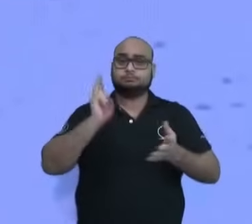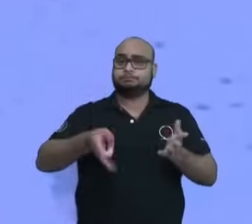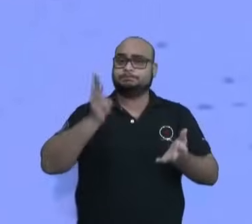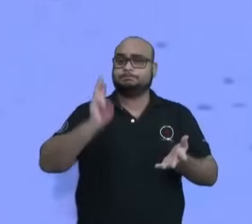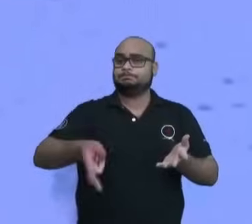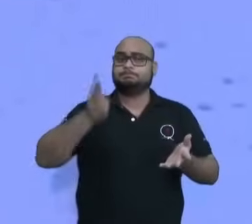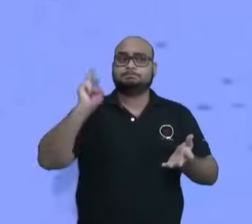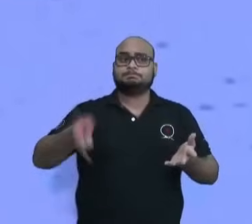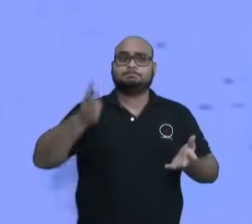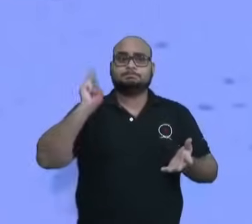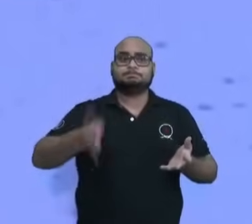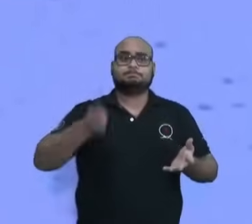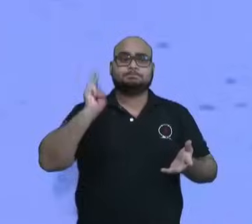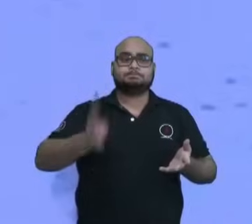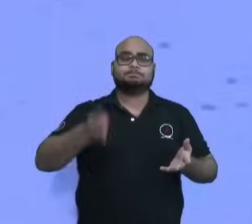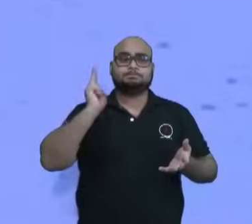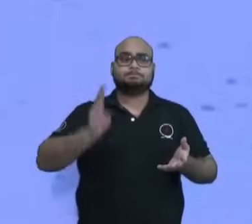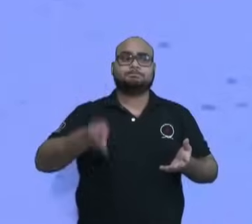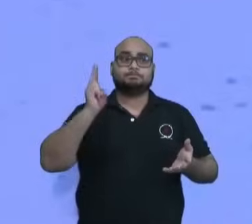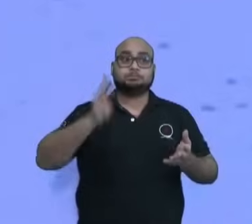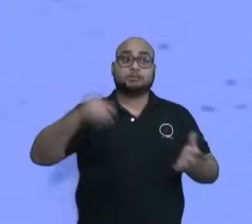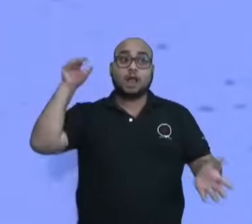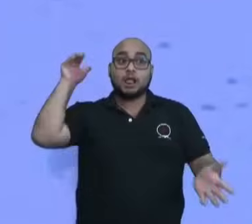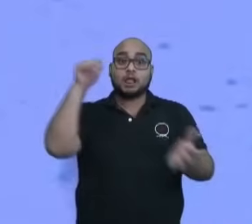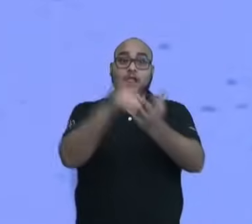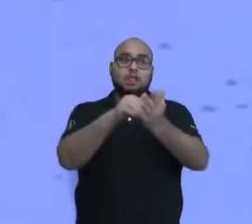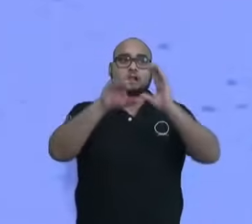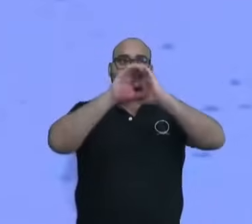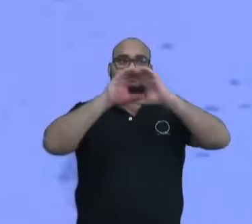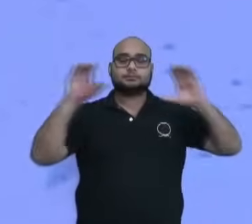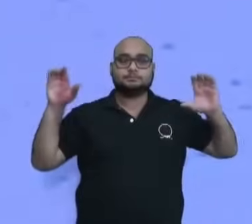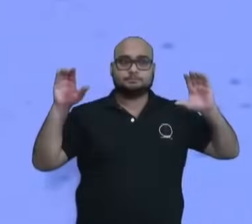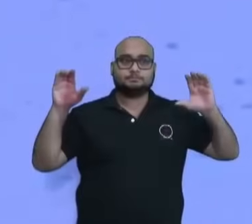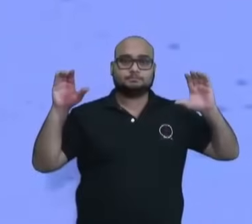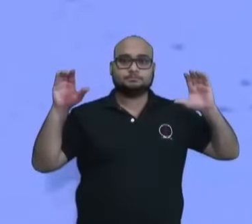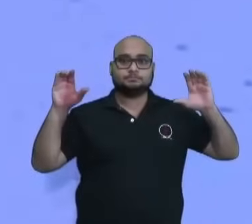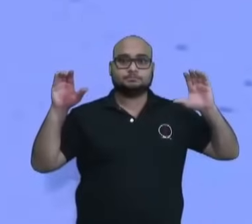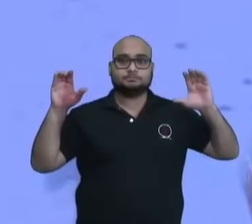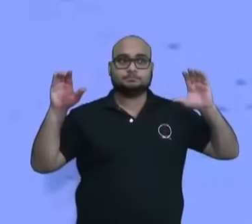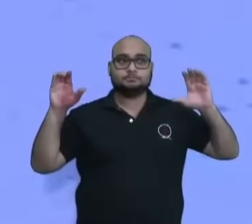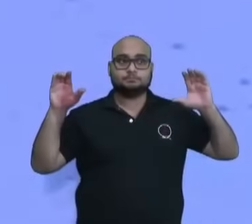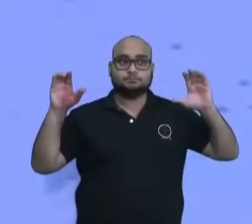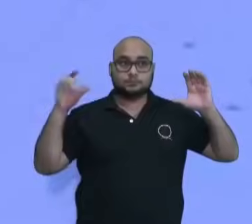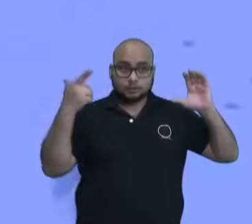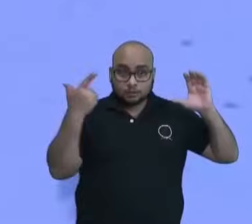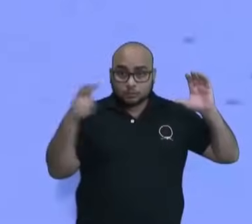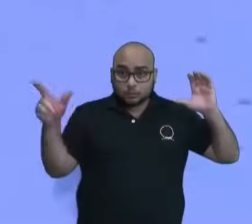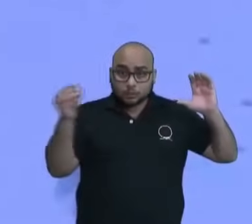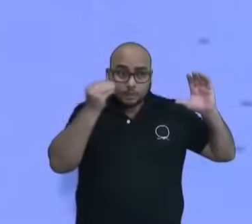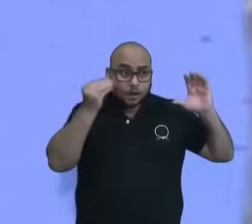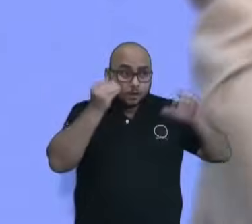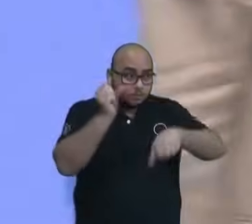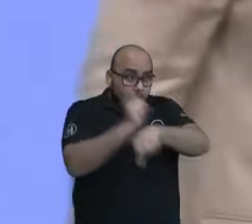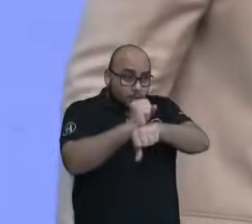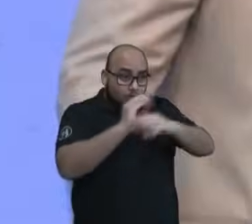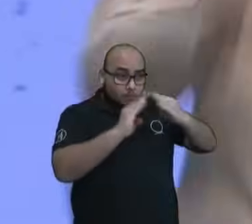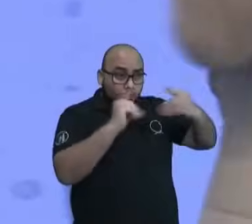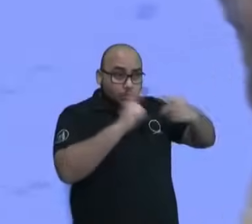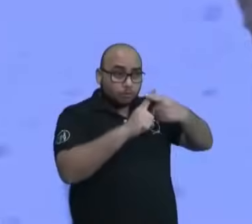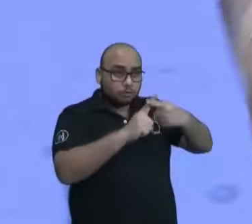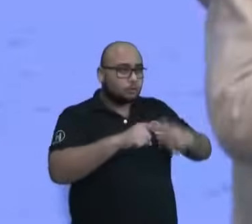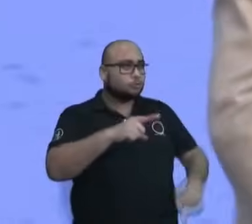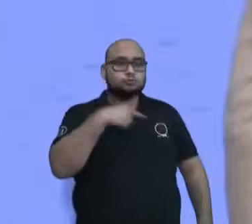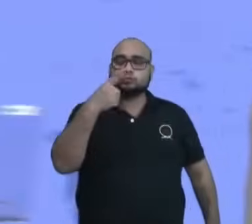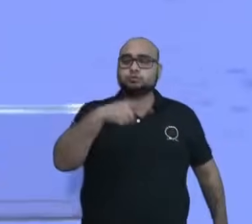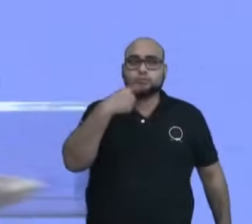amém Glória ninguém vai parar a igreja ninguém vai parar porque tem gente fiel